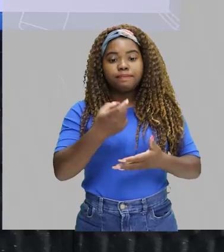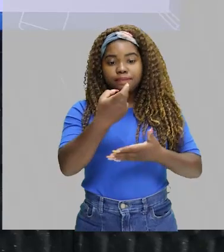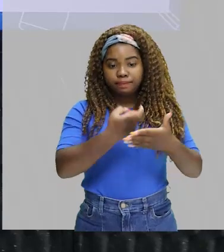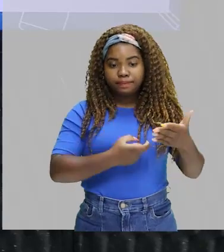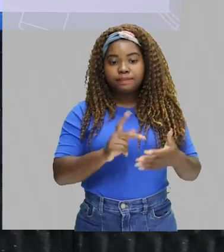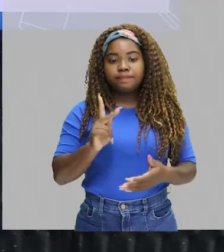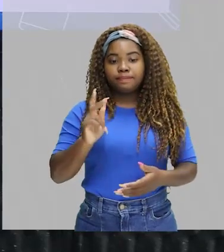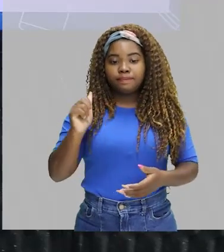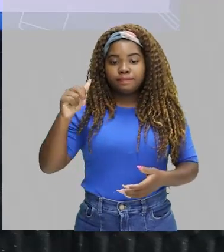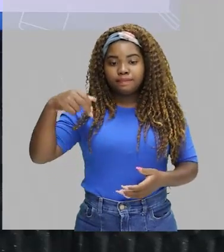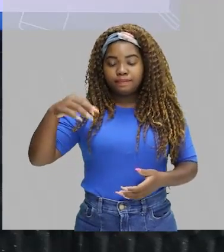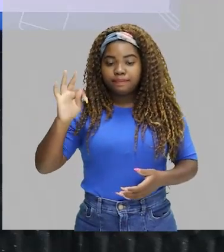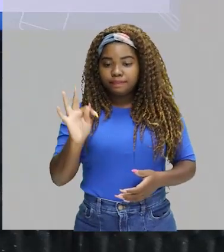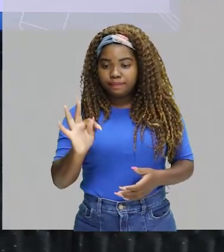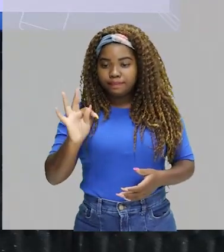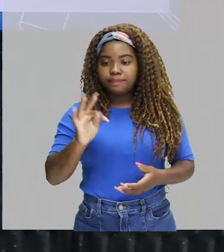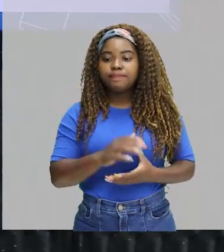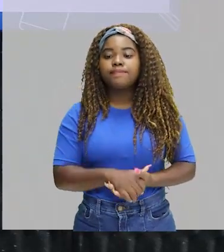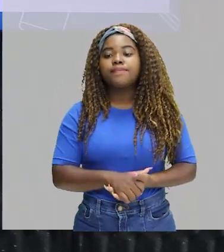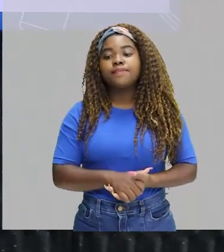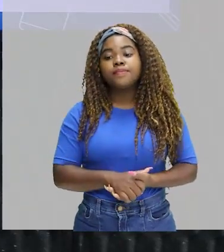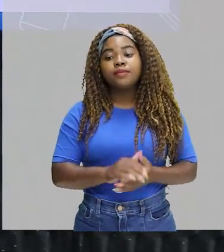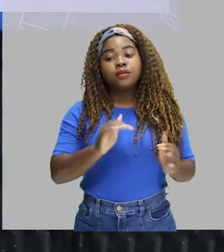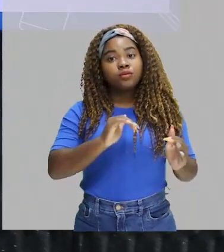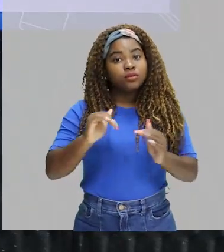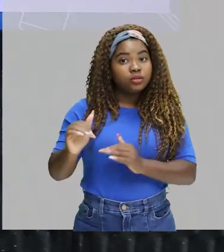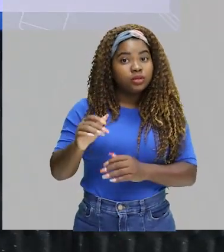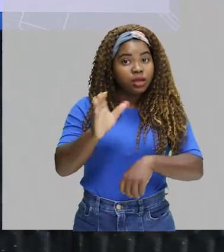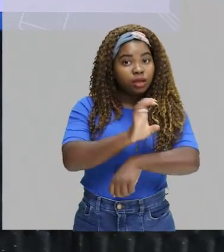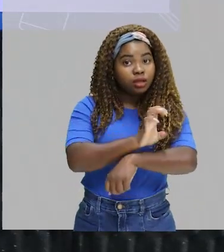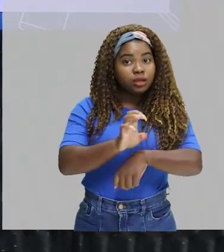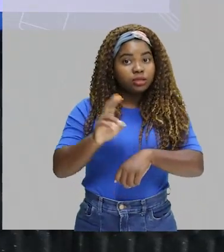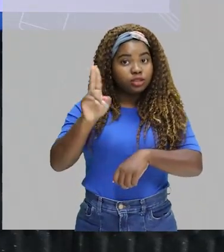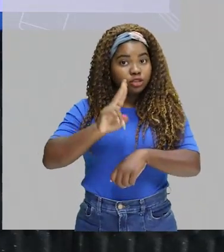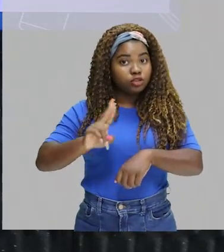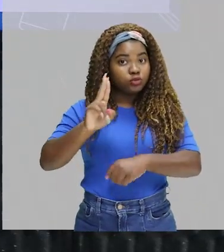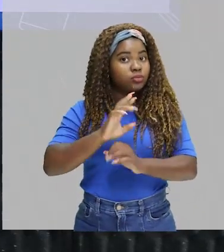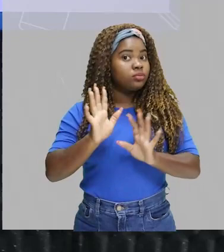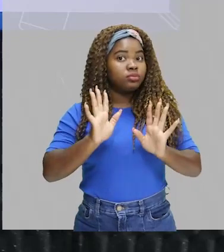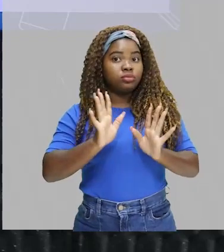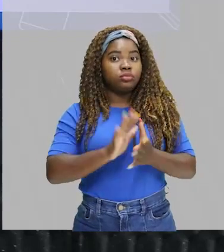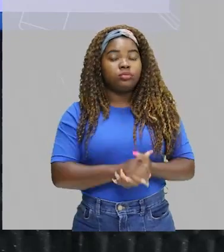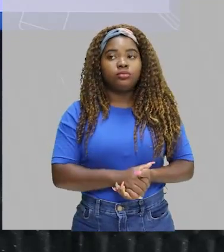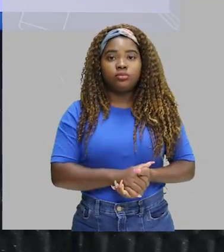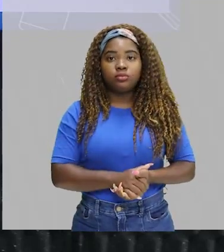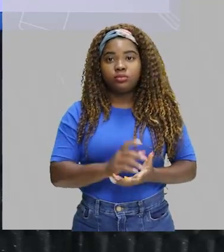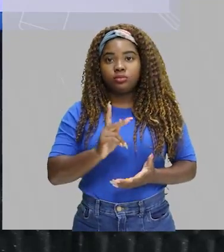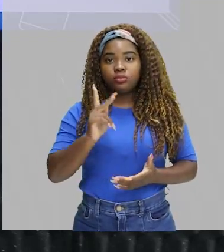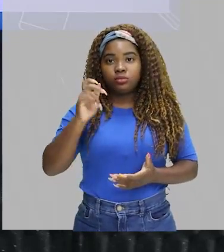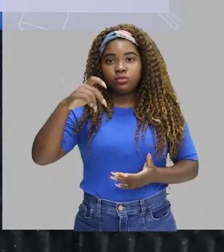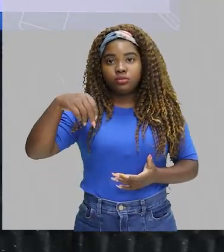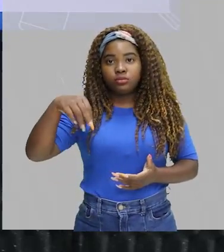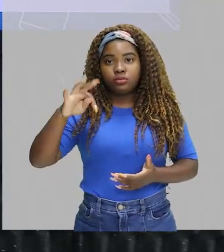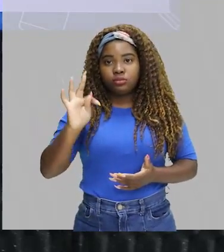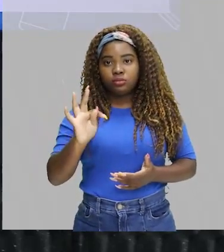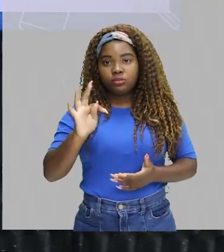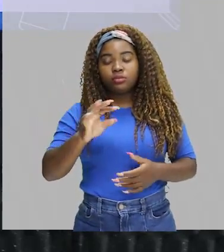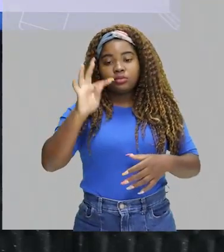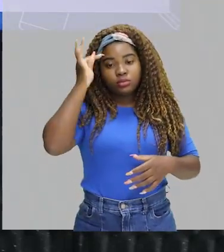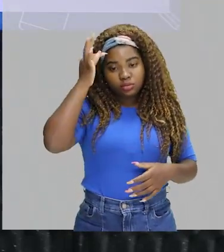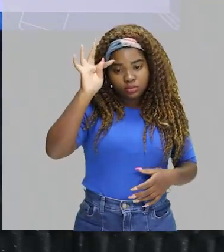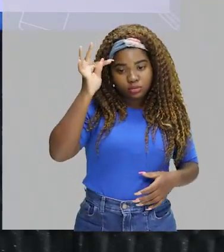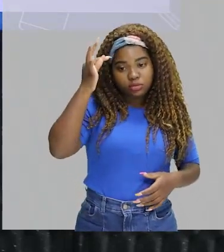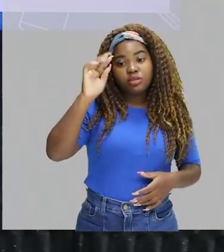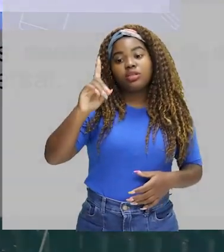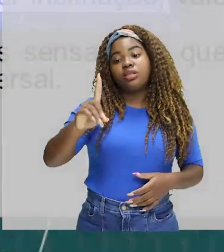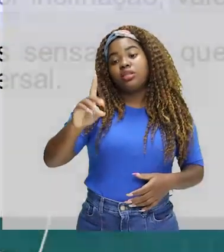por Kant da Metafísica dos Costumes, não é mais a ética utilitarista. Kant é um teórico da